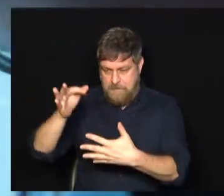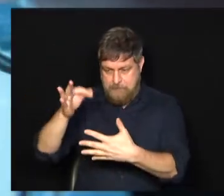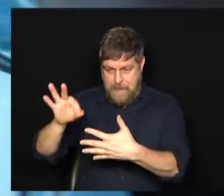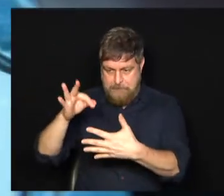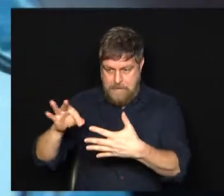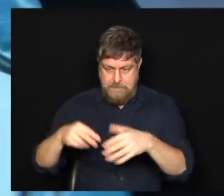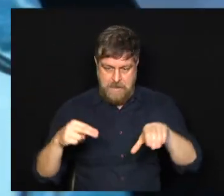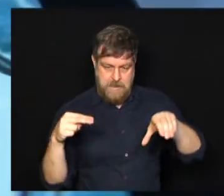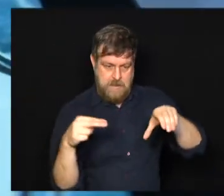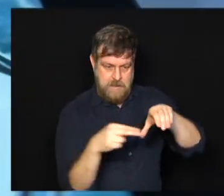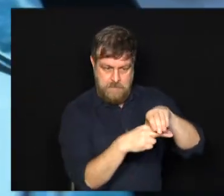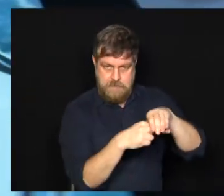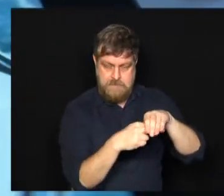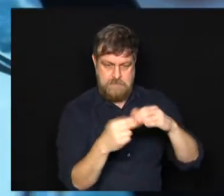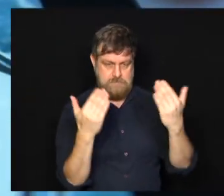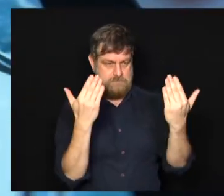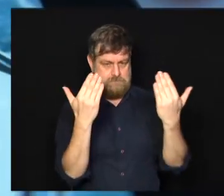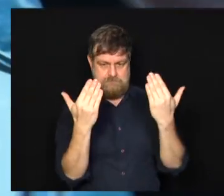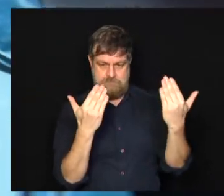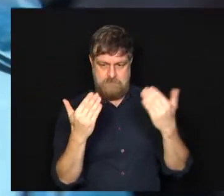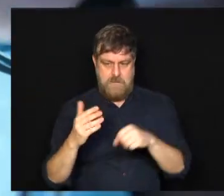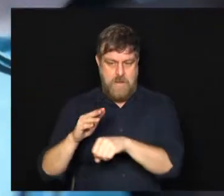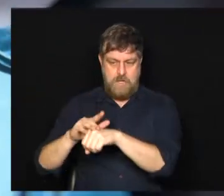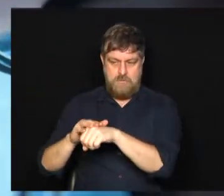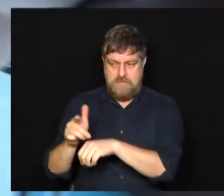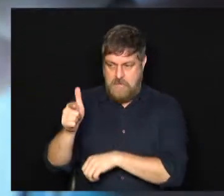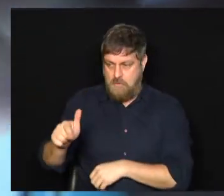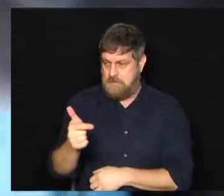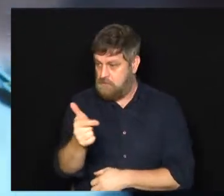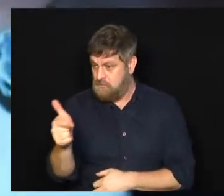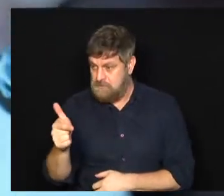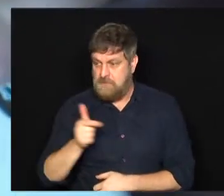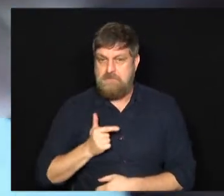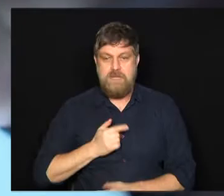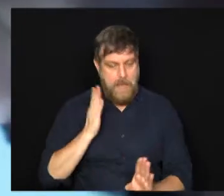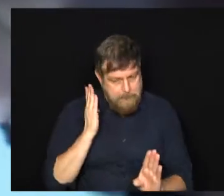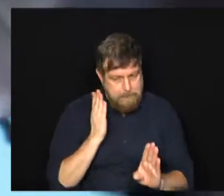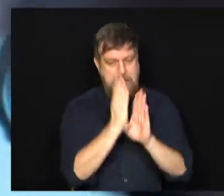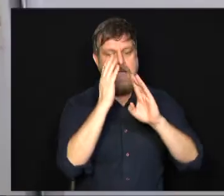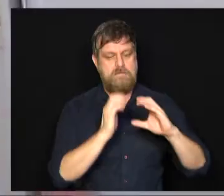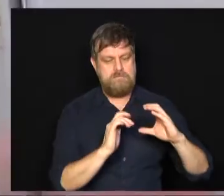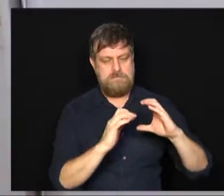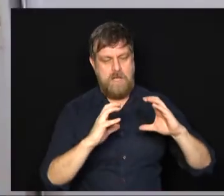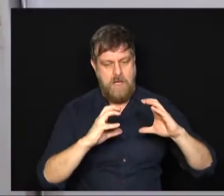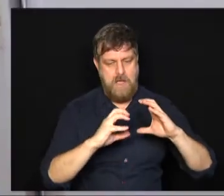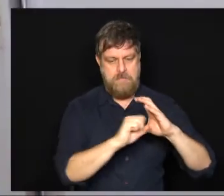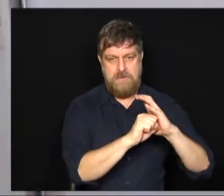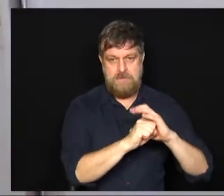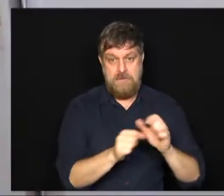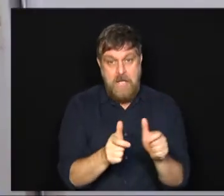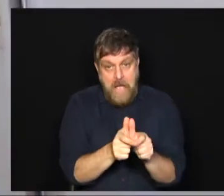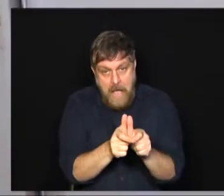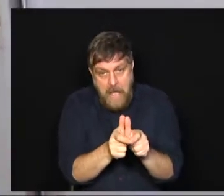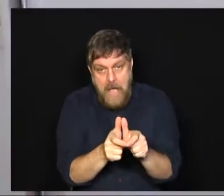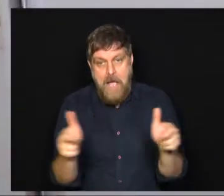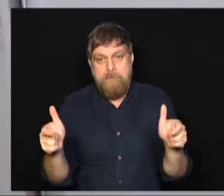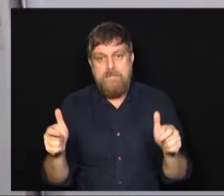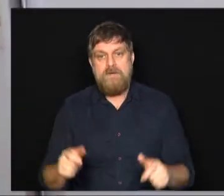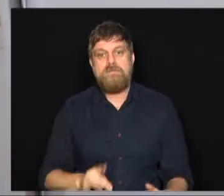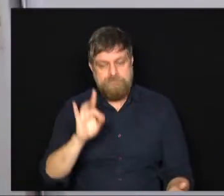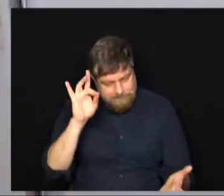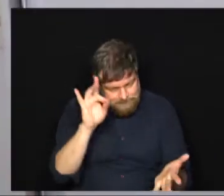magnética não demonstrar outras doenças, você dá o diagnóstico de Alzheimer. Na maioria dos casos, isso